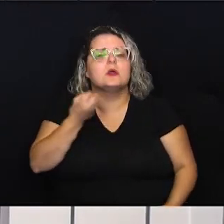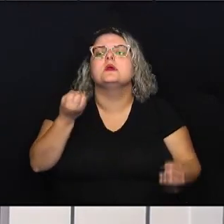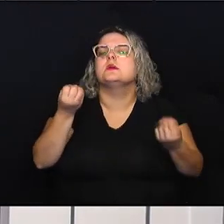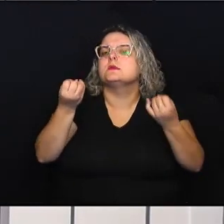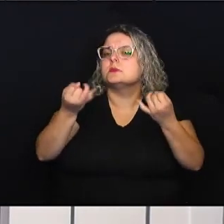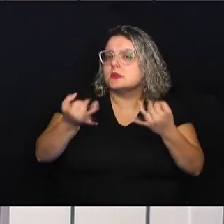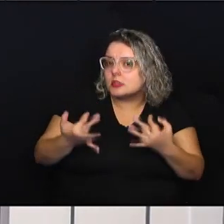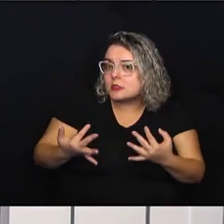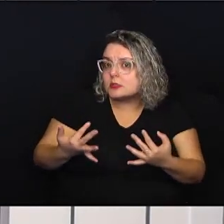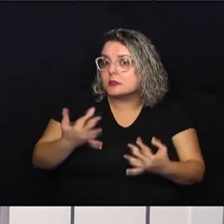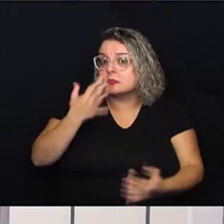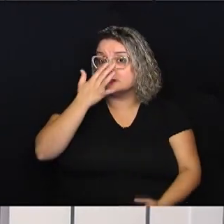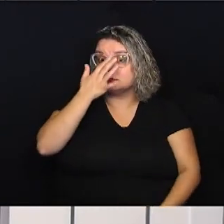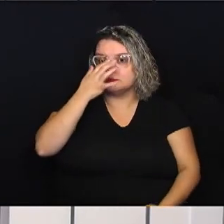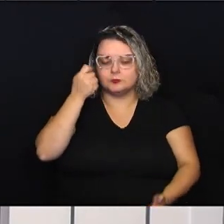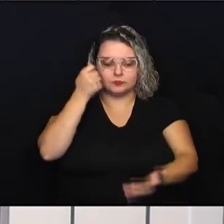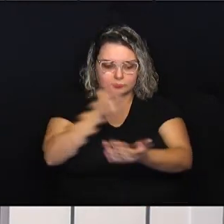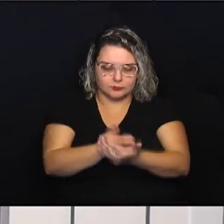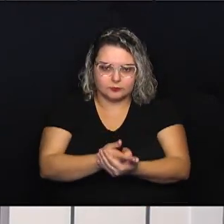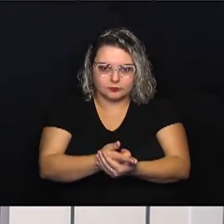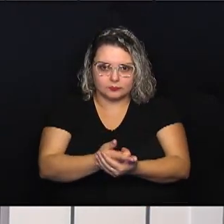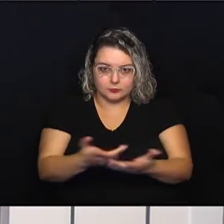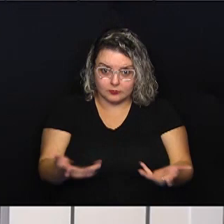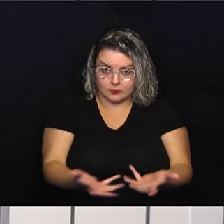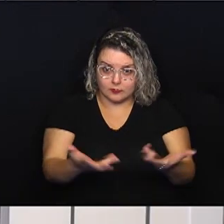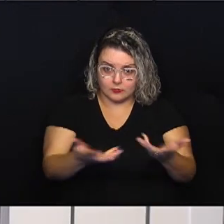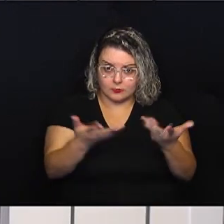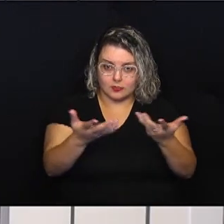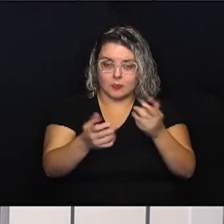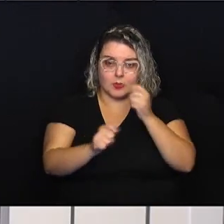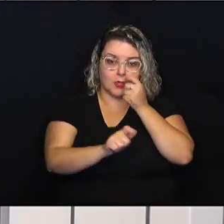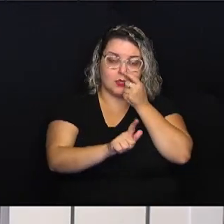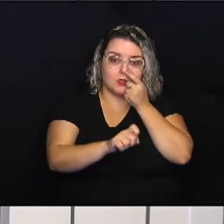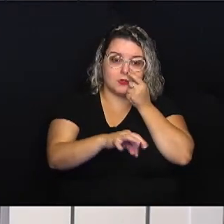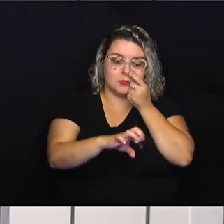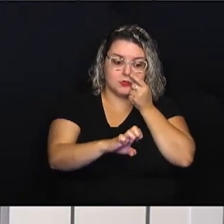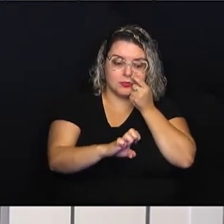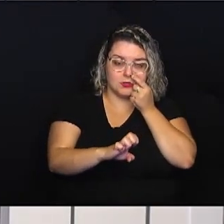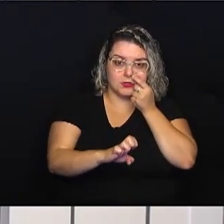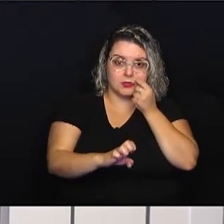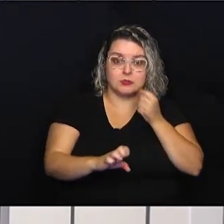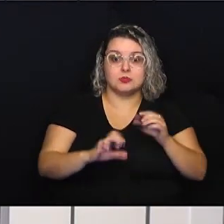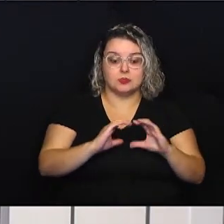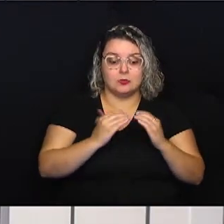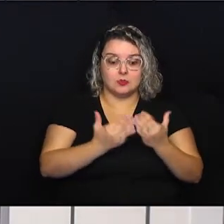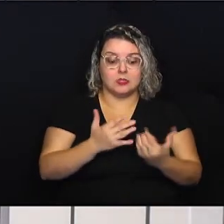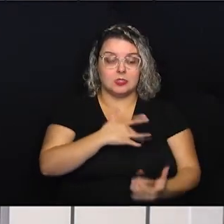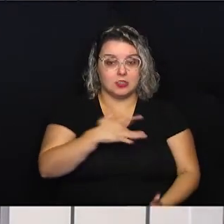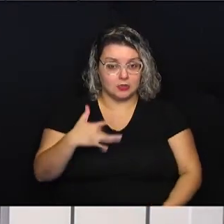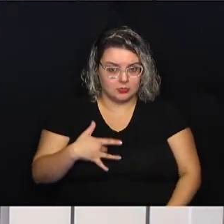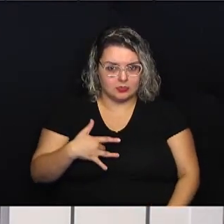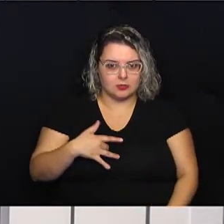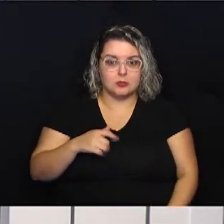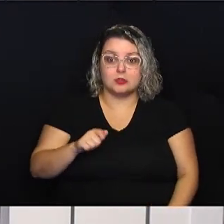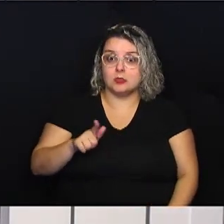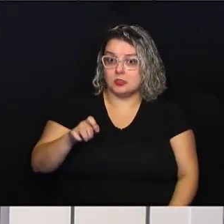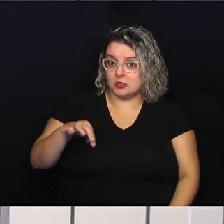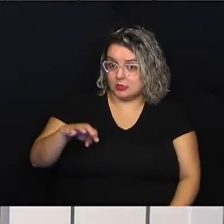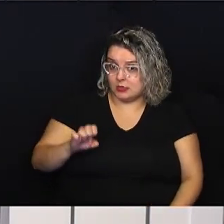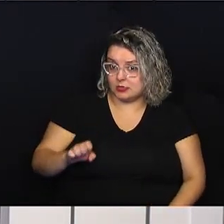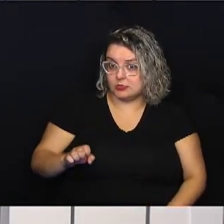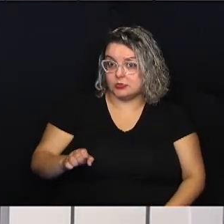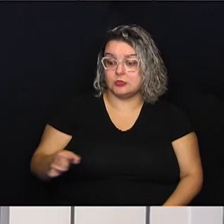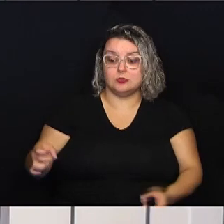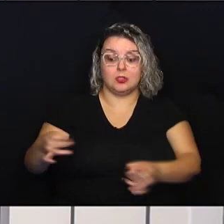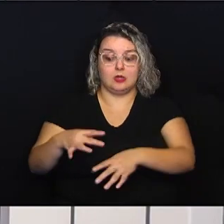esclarecimentos sobre o pagamento de incentivo aos agentes comunitários de saúde e agentes de combate às